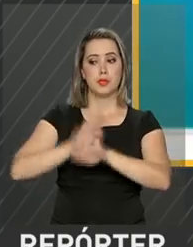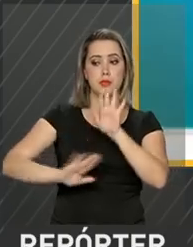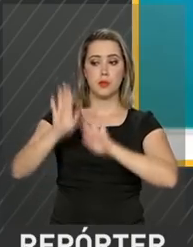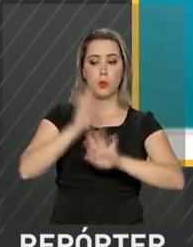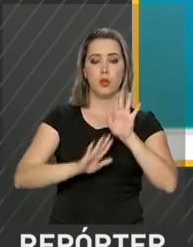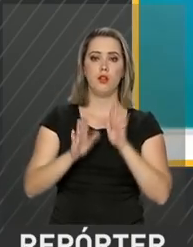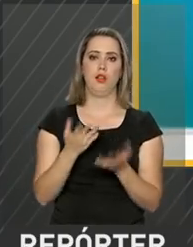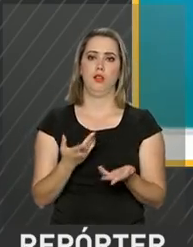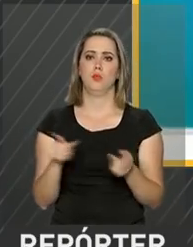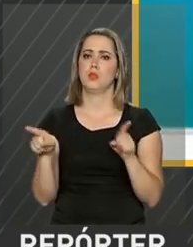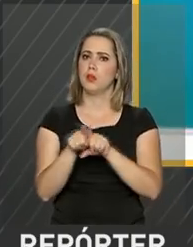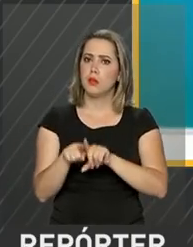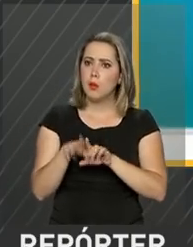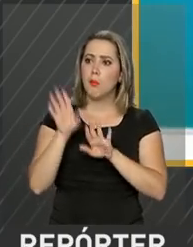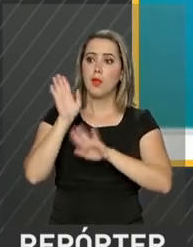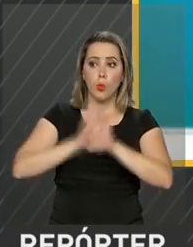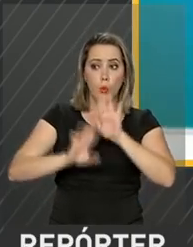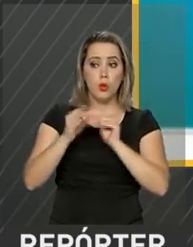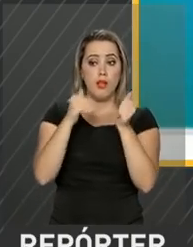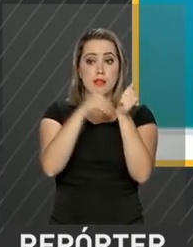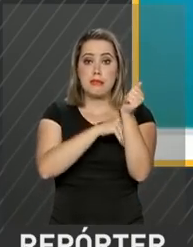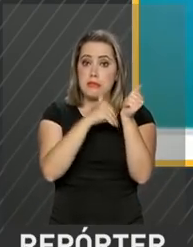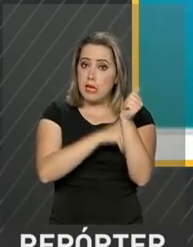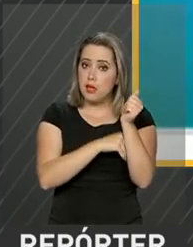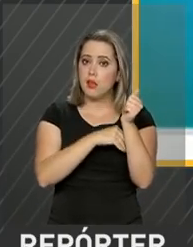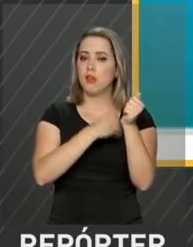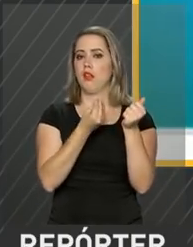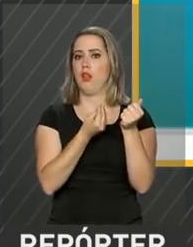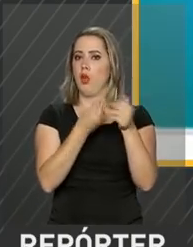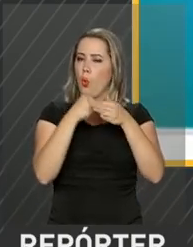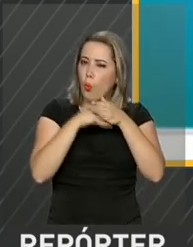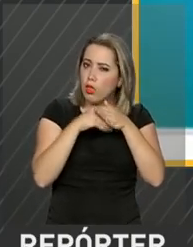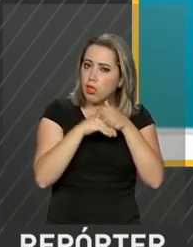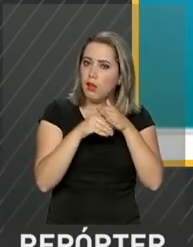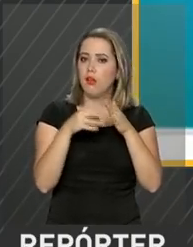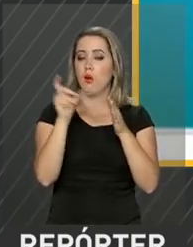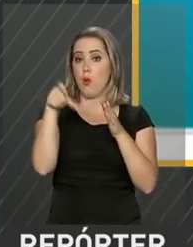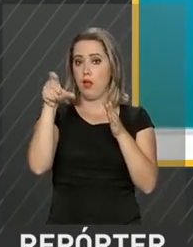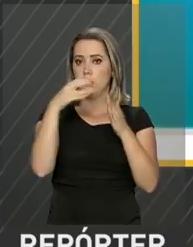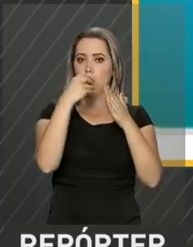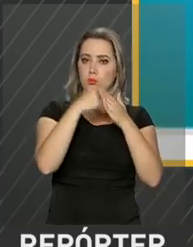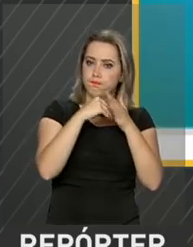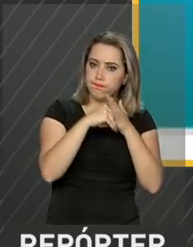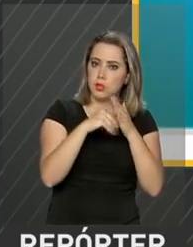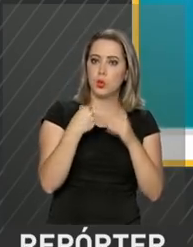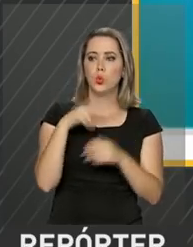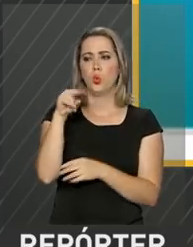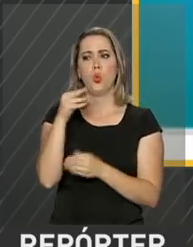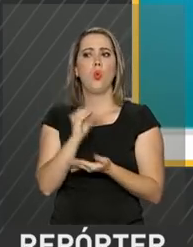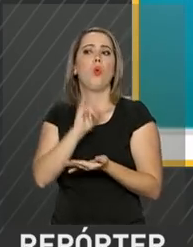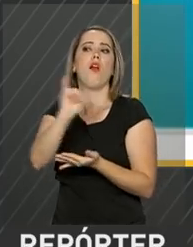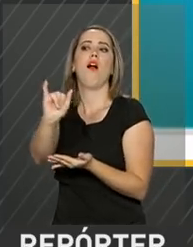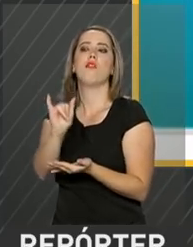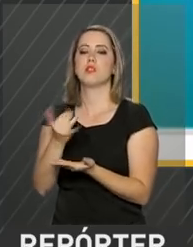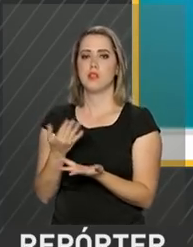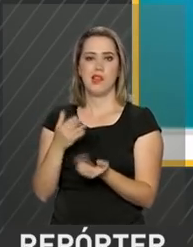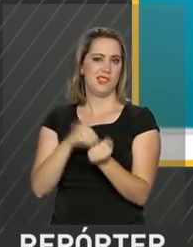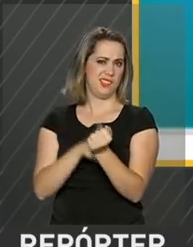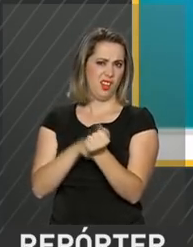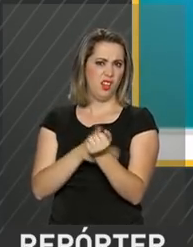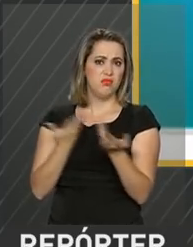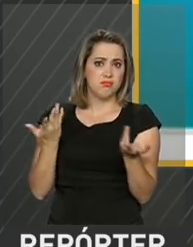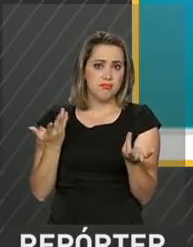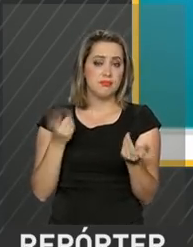todos os andares mais honesta do cidadão manteve consigo não repassar para terceiro